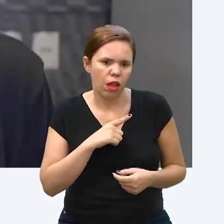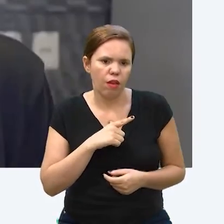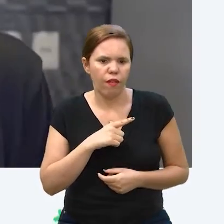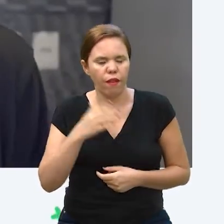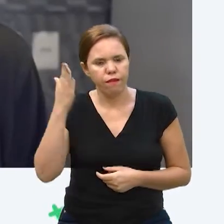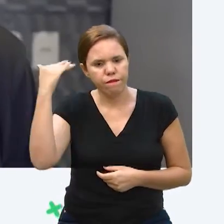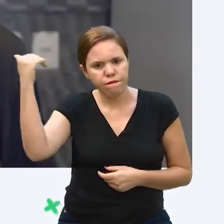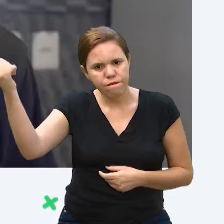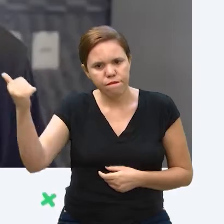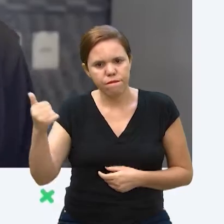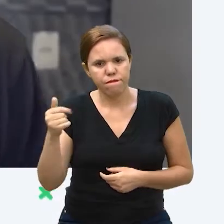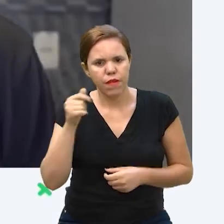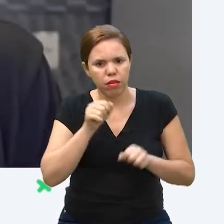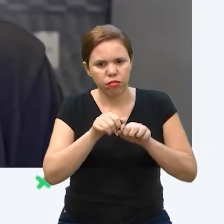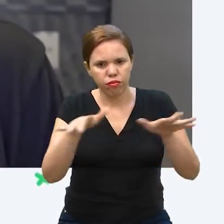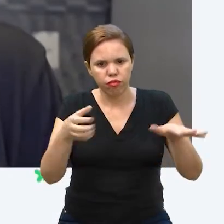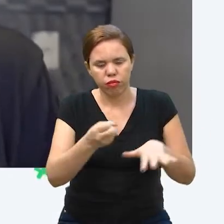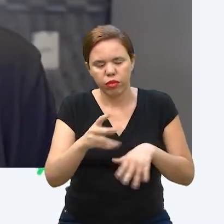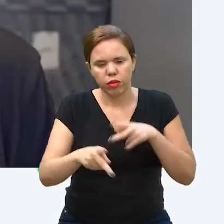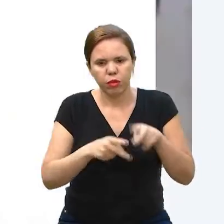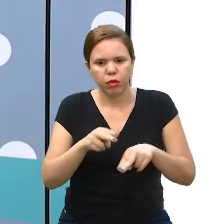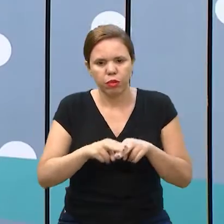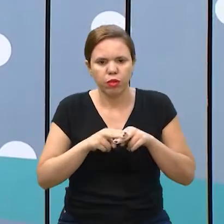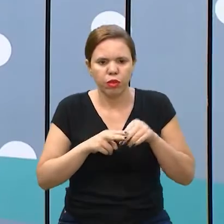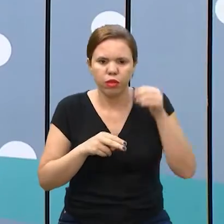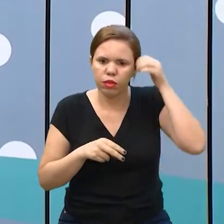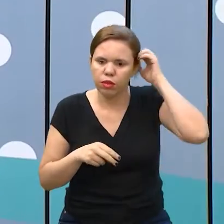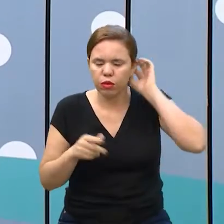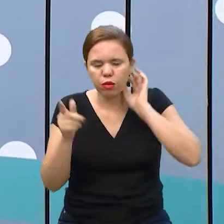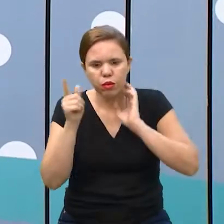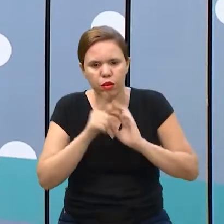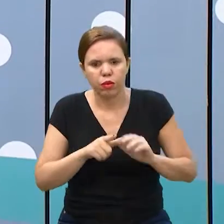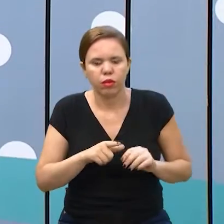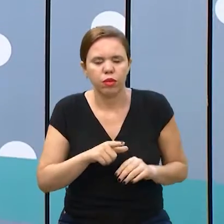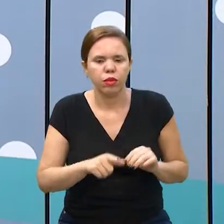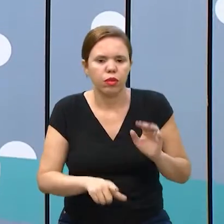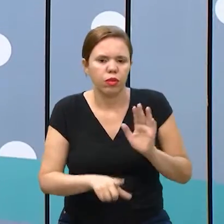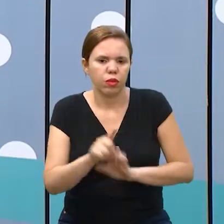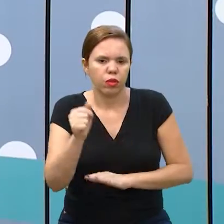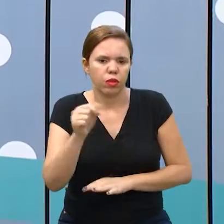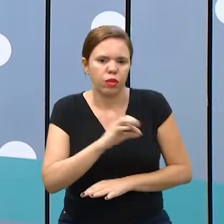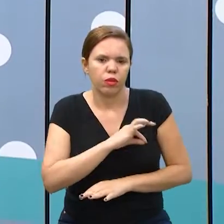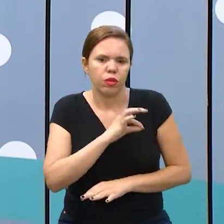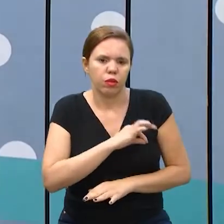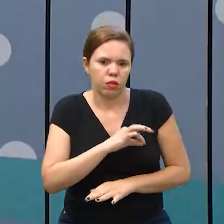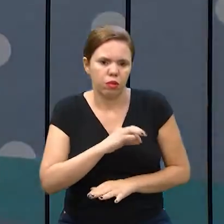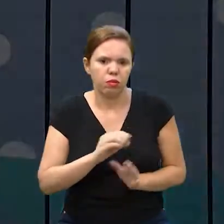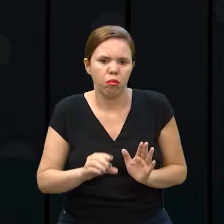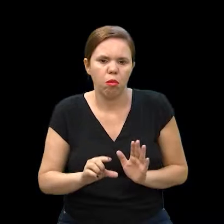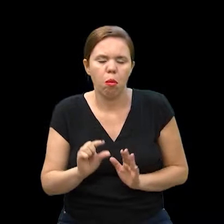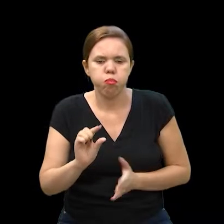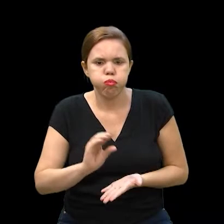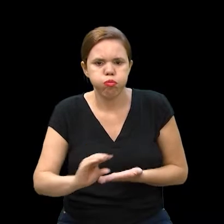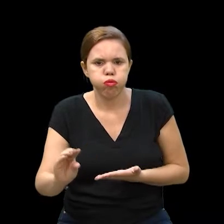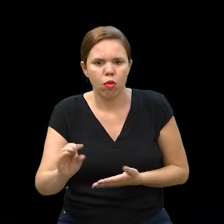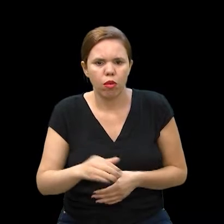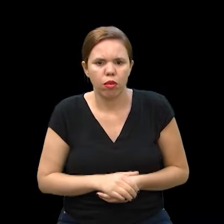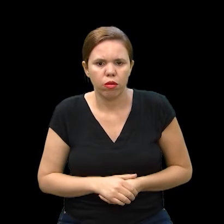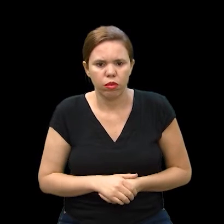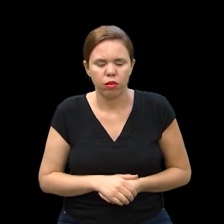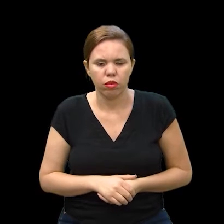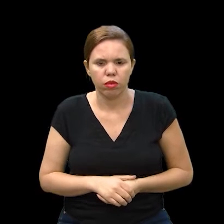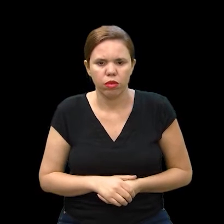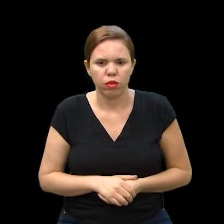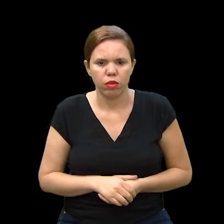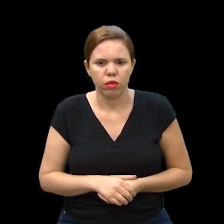grande destaque, alcançar muitas pessoas e, por isso, conseguir uma rentabilidade muito grande. Cena de mergulho. Toda